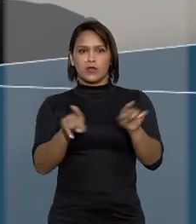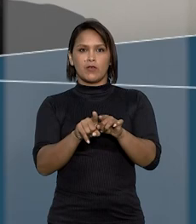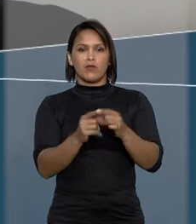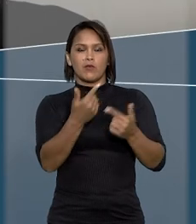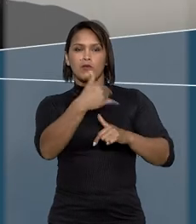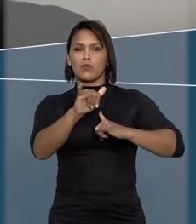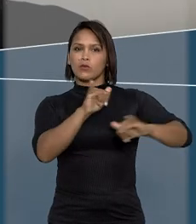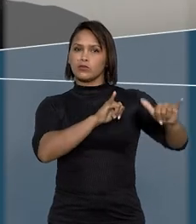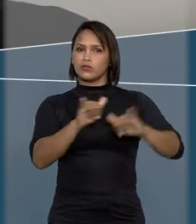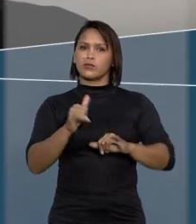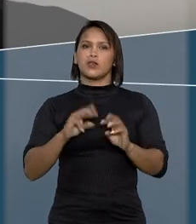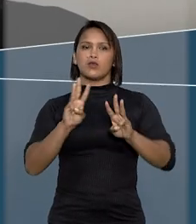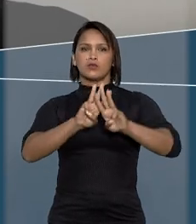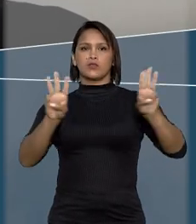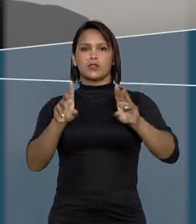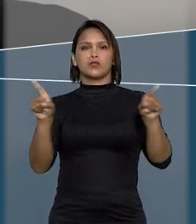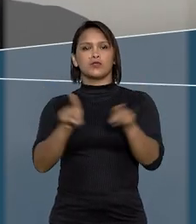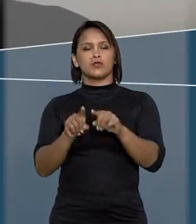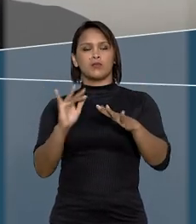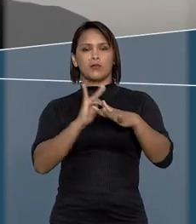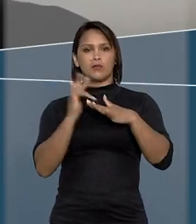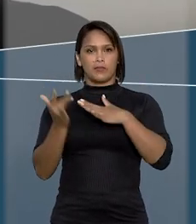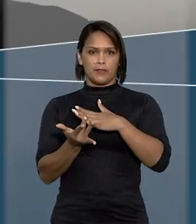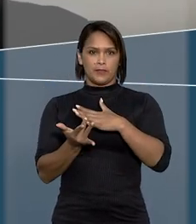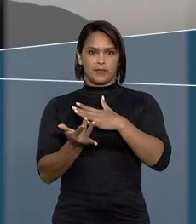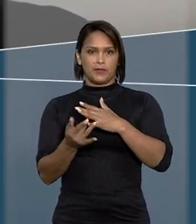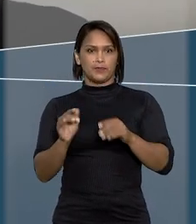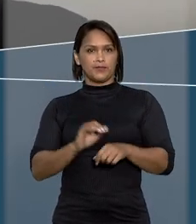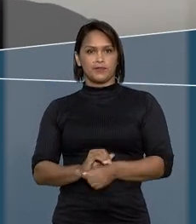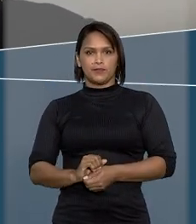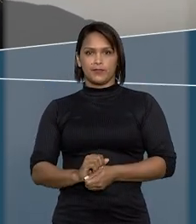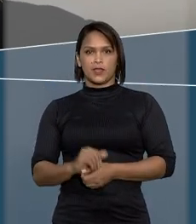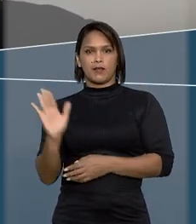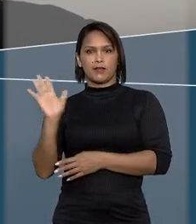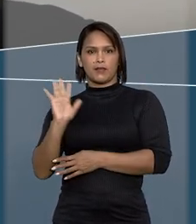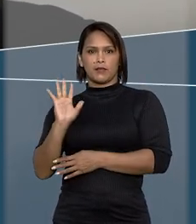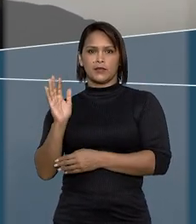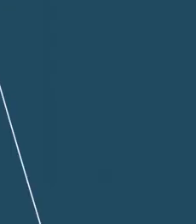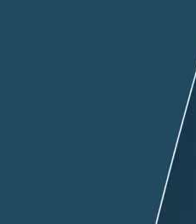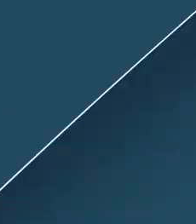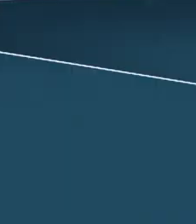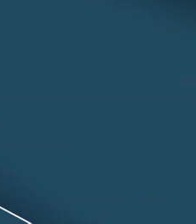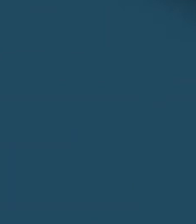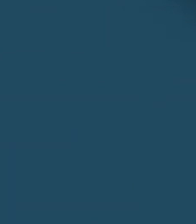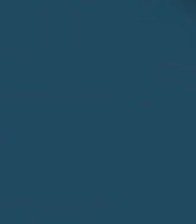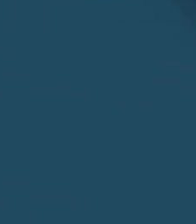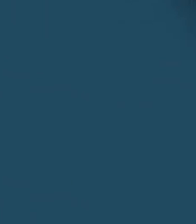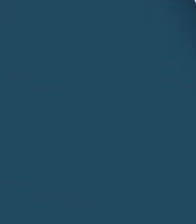Você confere outras notícias no site do STJ e nas nossas redes sociais. Até a próxima!